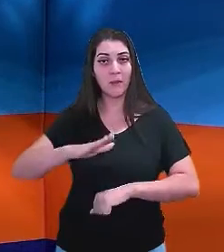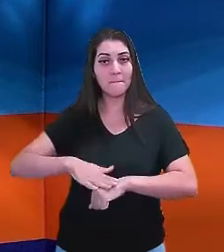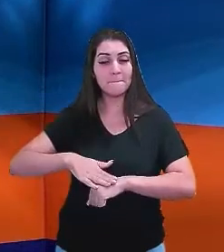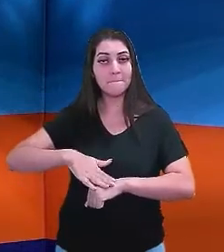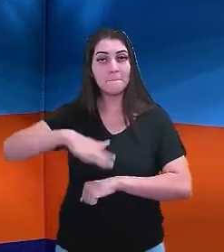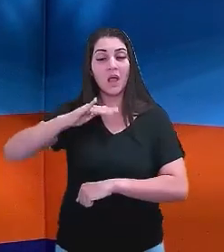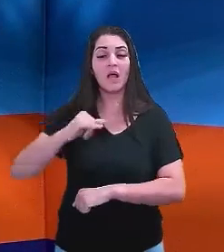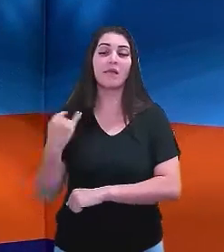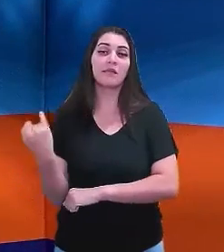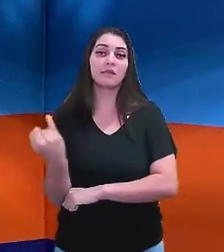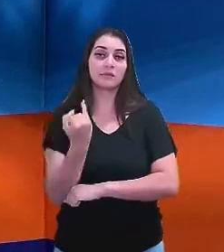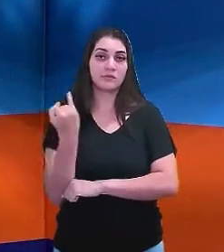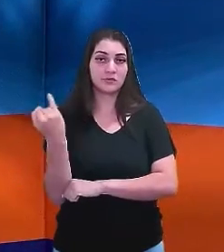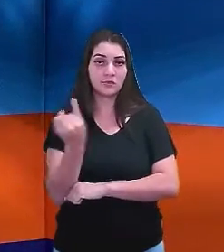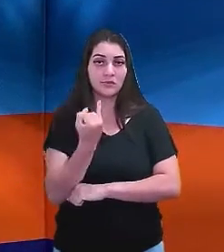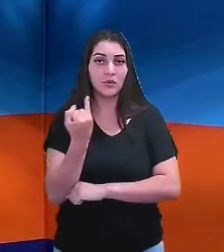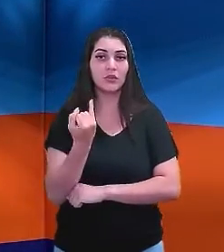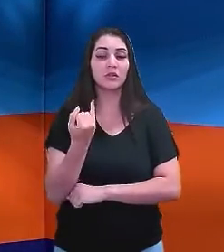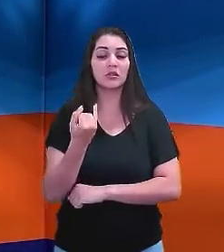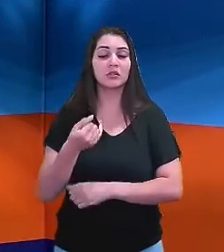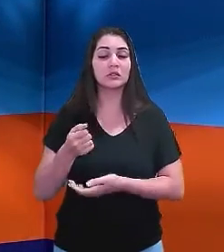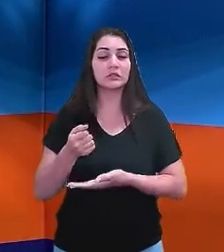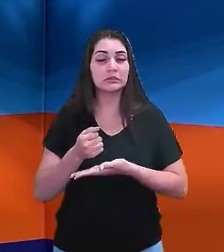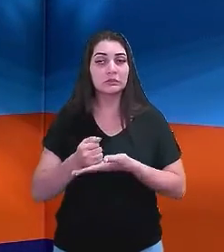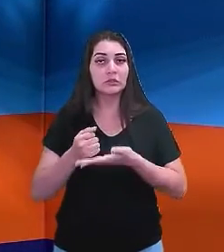importante para ajudar para a exportação